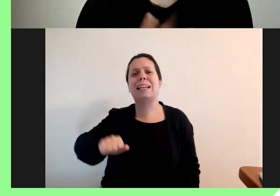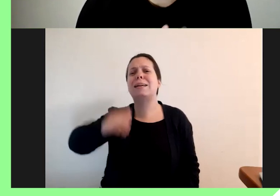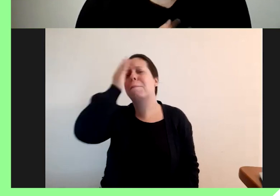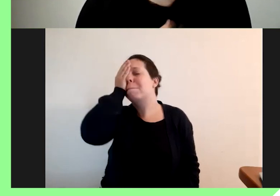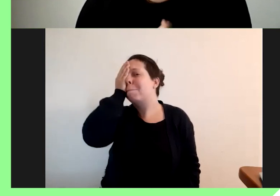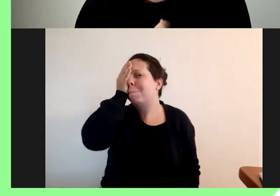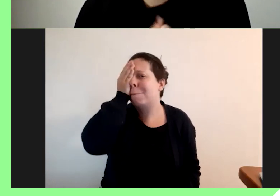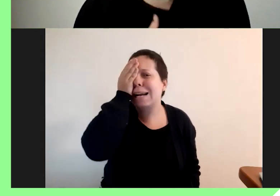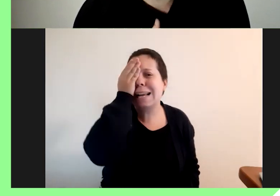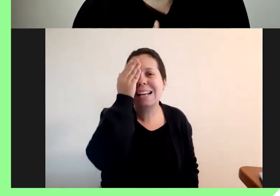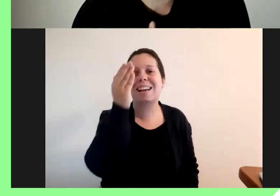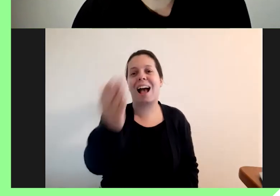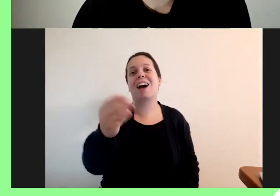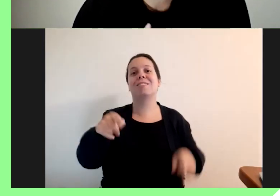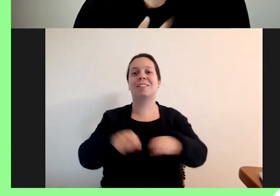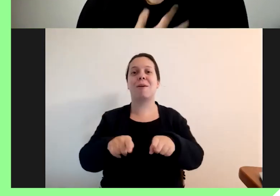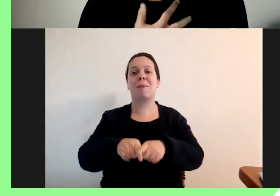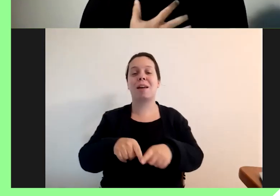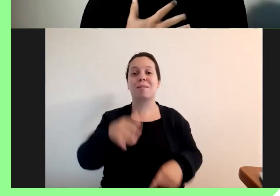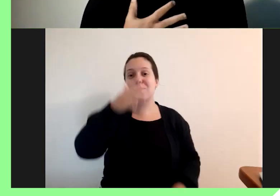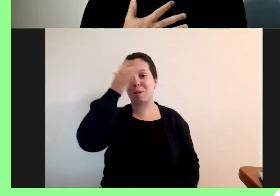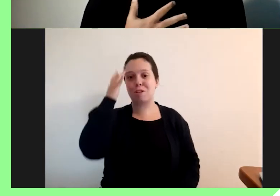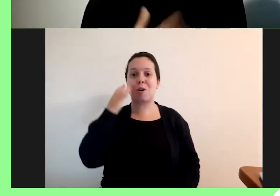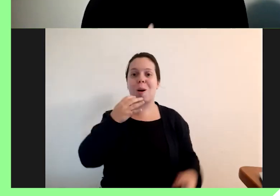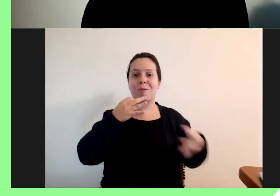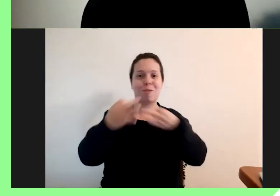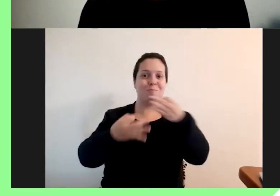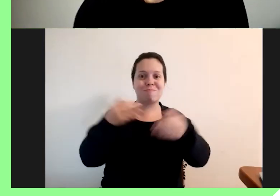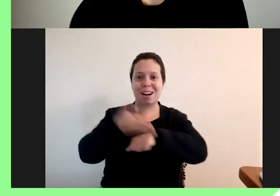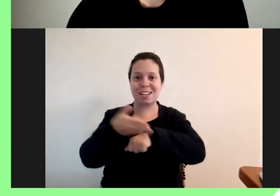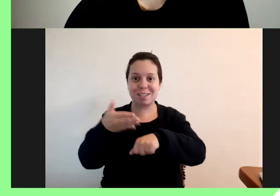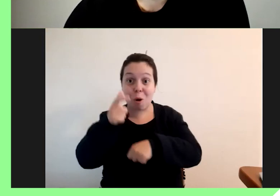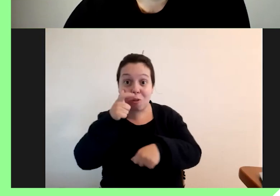que está assistindo aí ainda, que participou bastante aqui do chat também. Depois